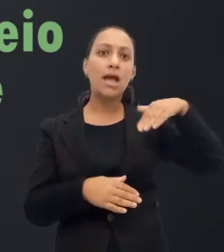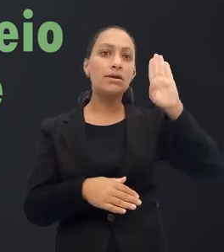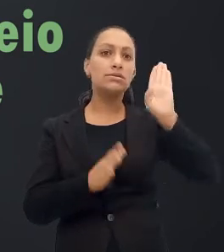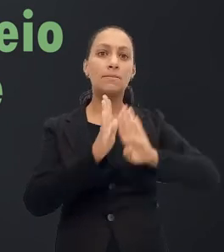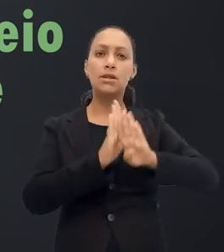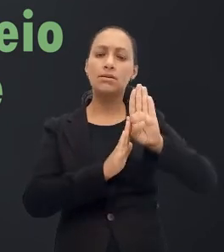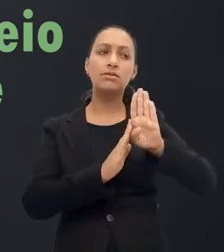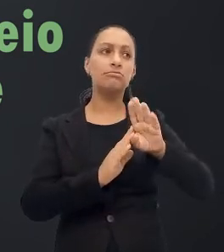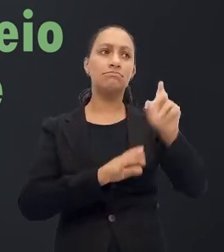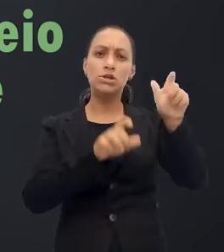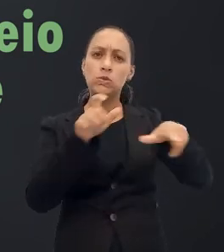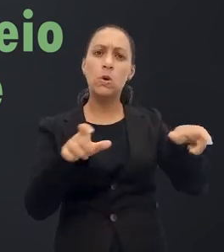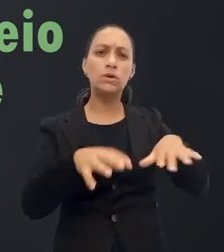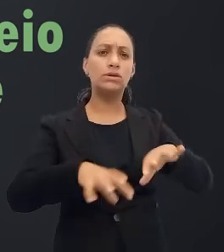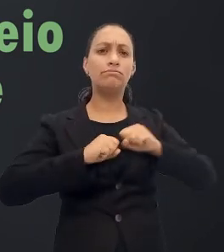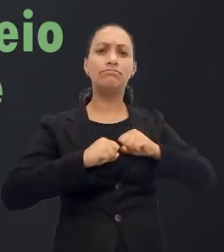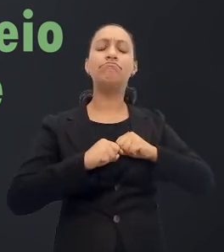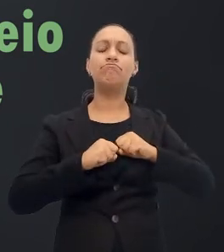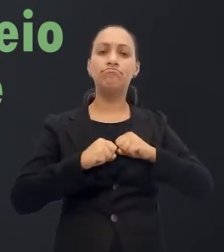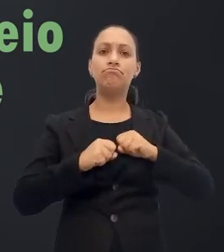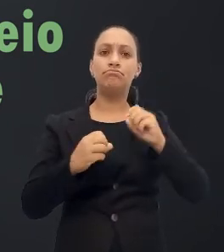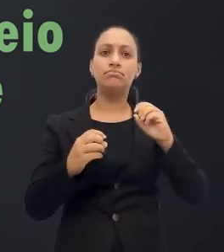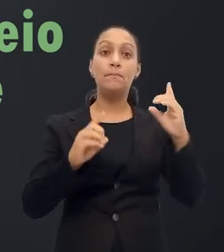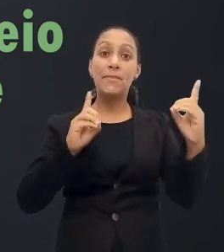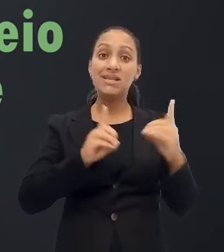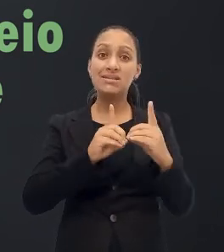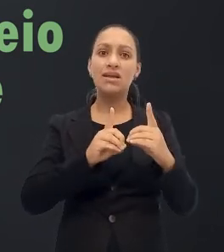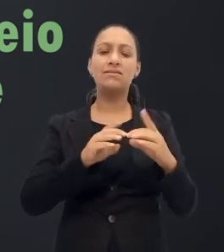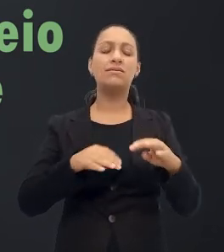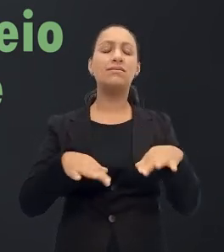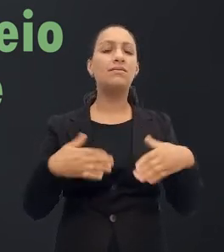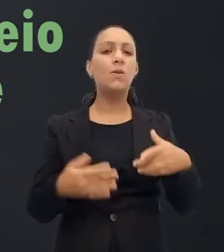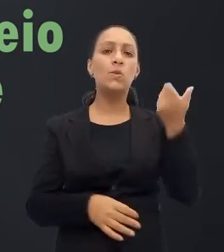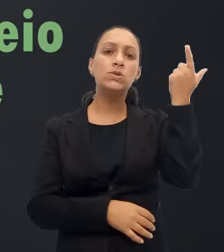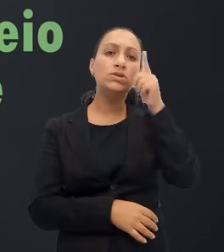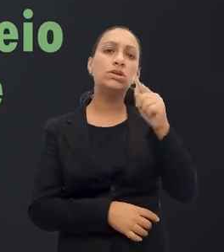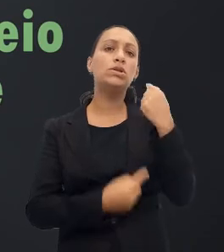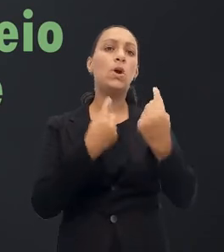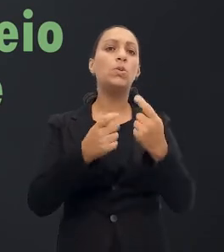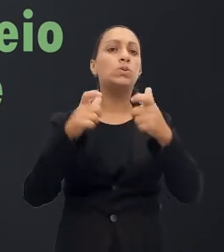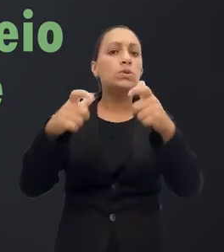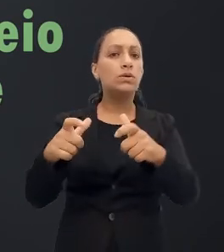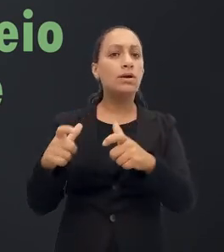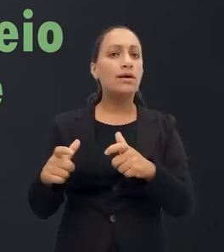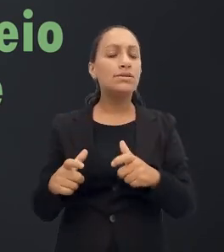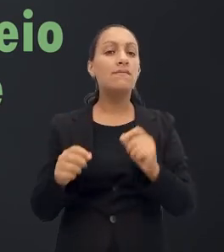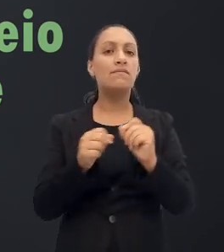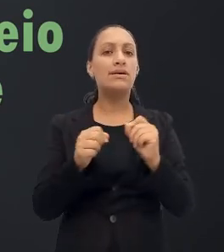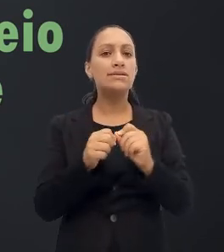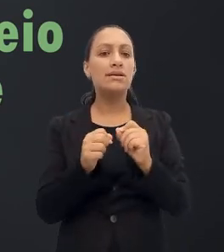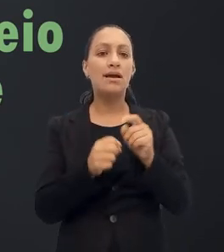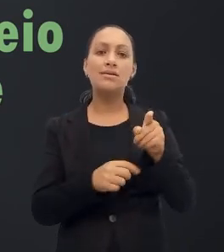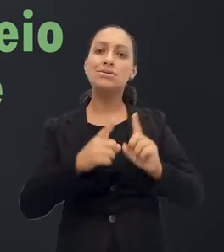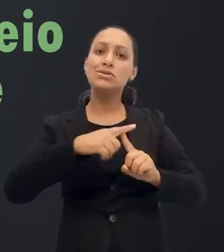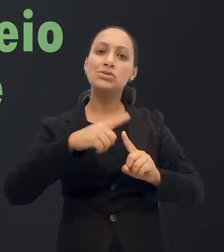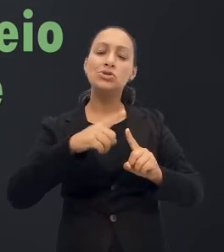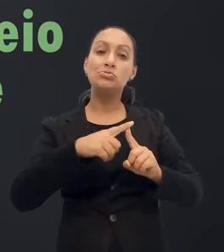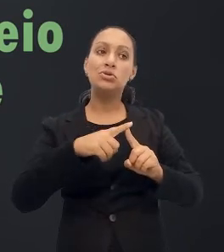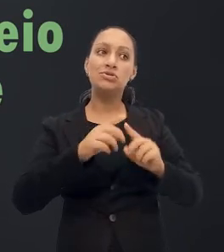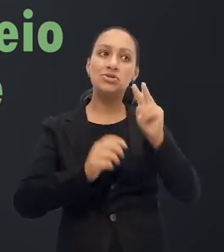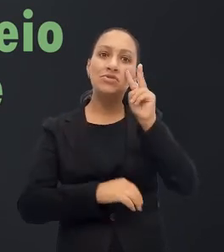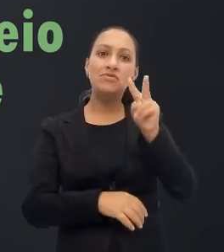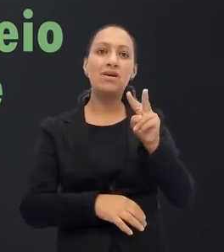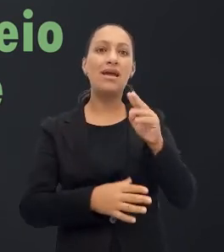de número de casos também em pacientes. Então, a gente tem conseguido, de alguma forma, em alguns locais, fazer esse tipo de previsão.